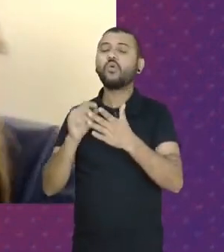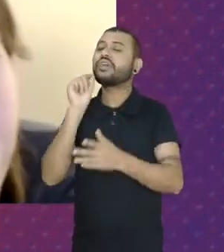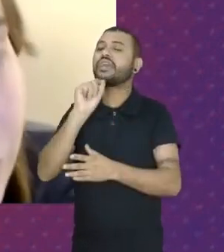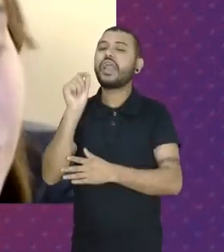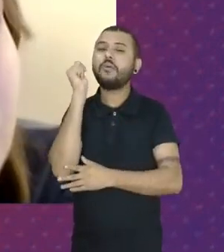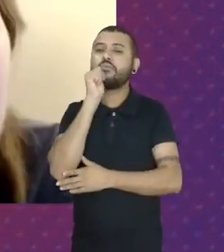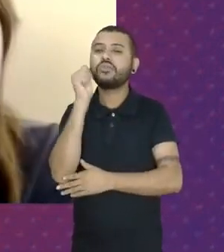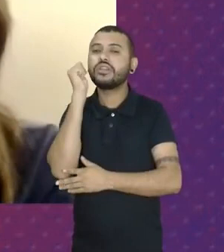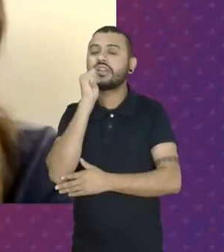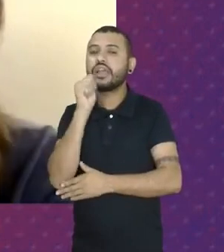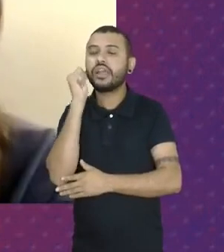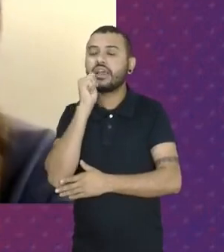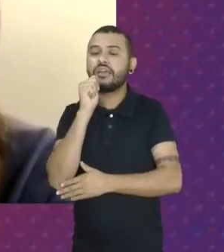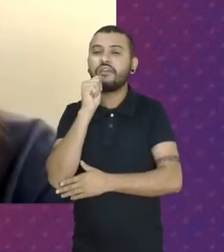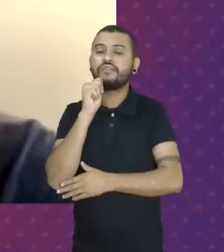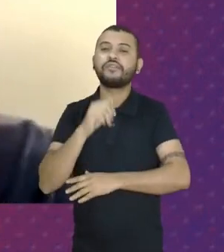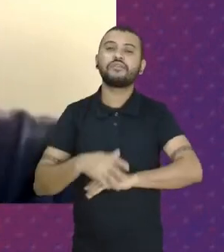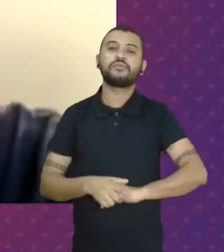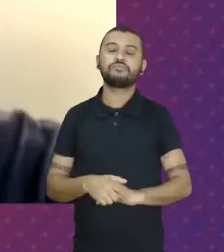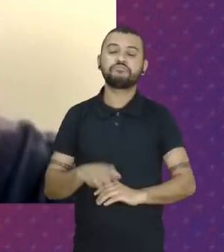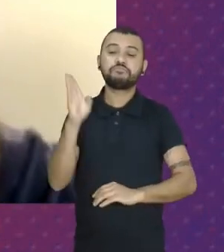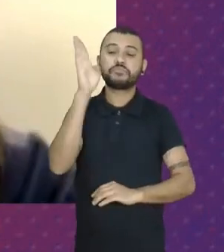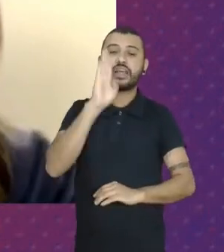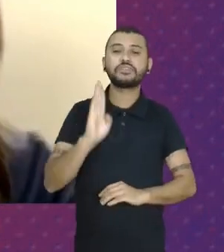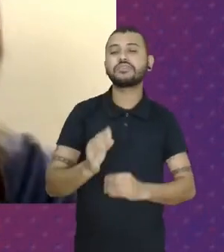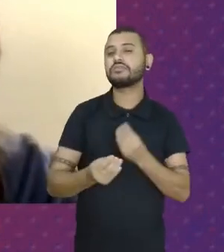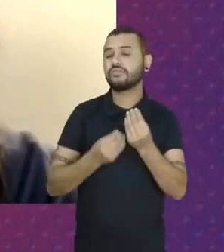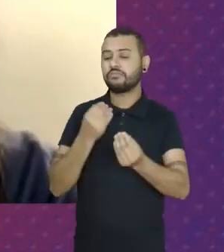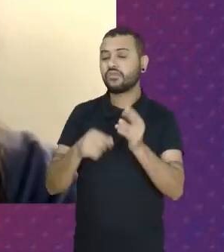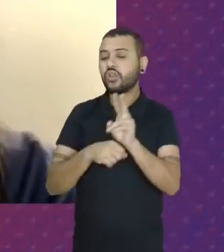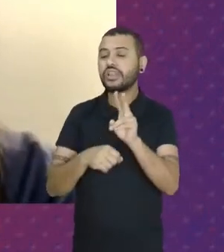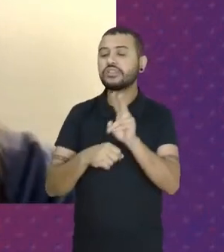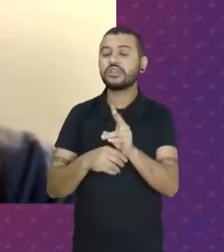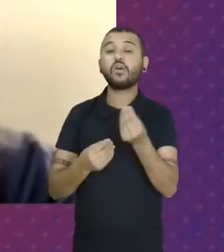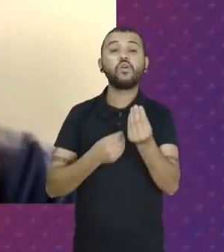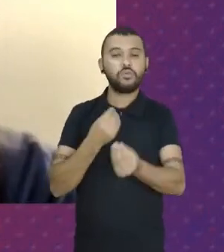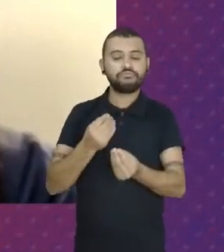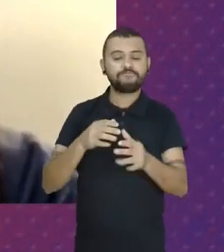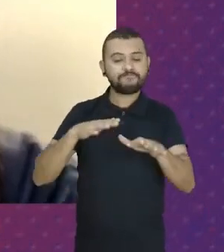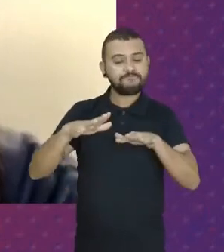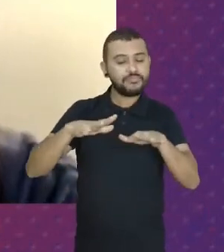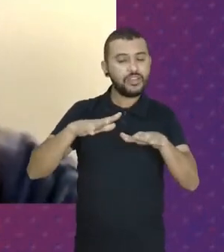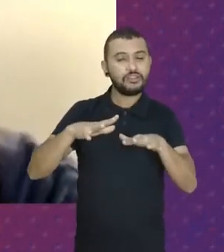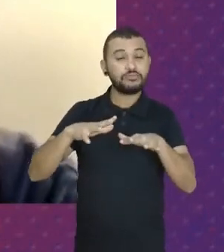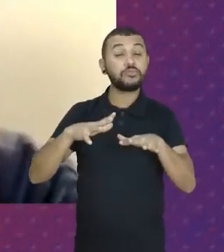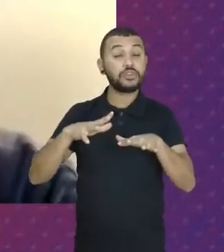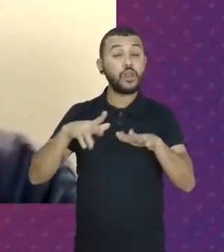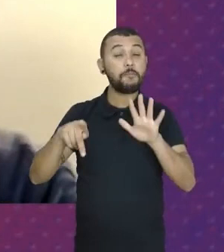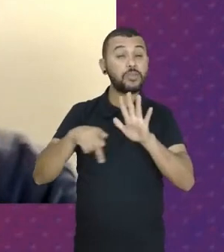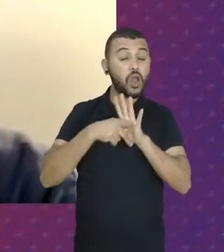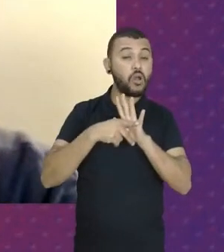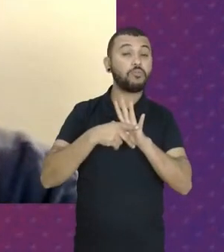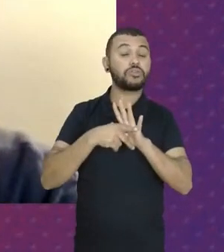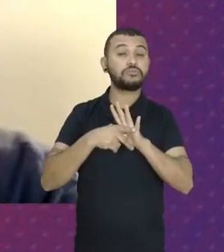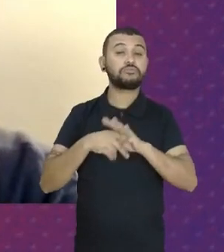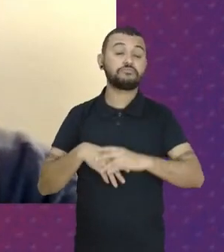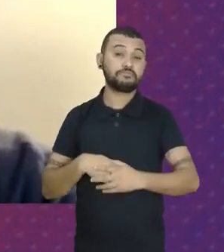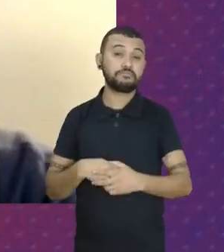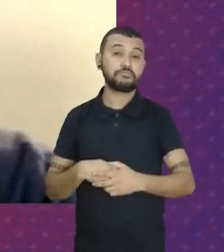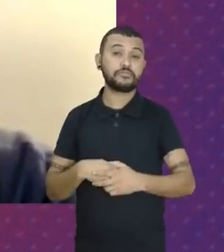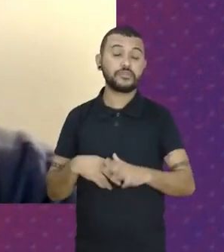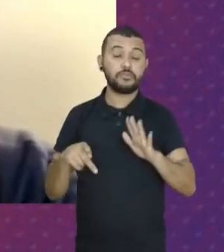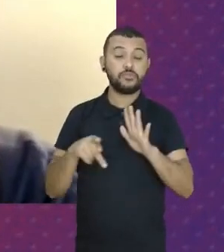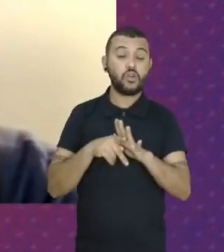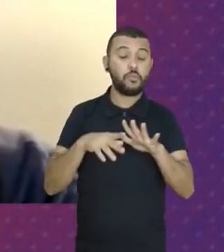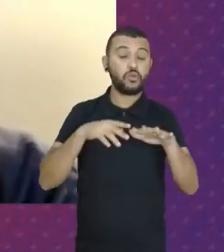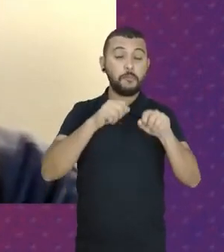Brasil, e é desse movimento que tem, esse movimento que fez esse